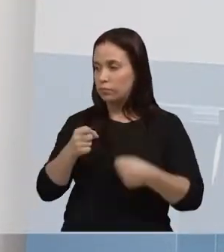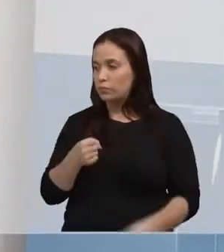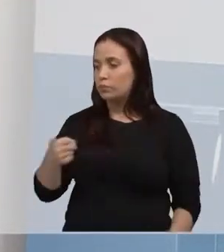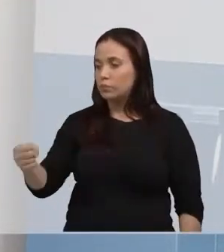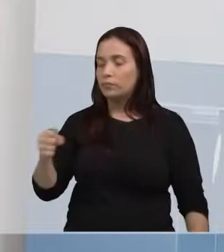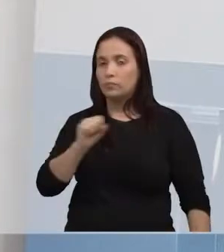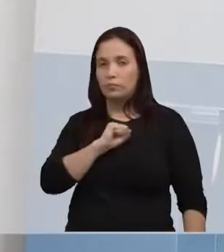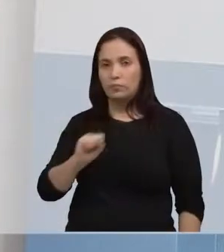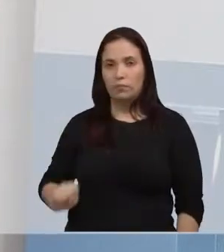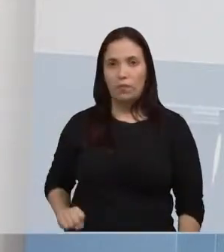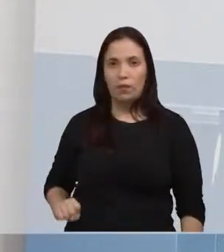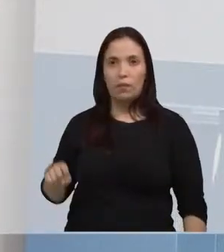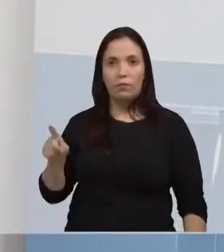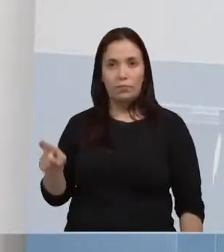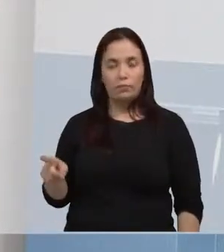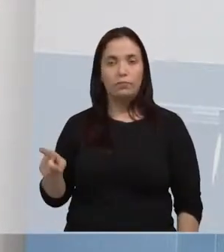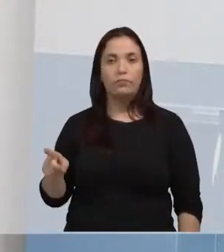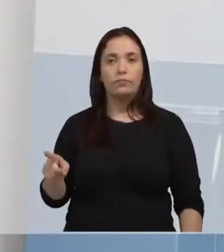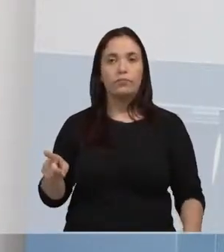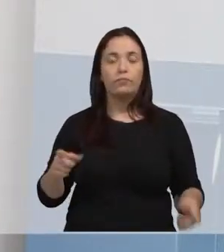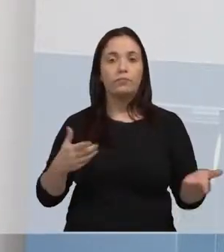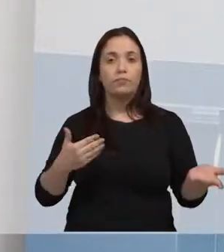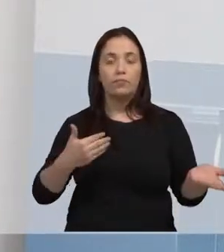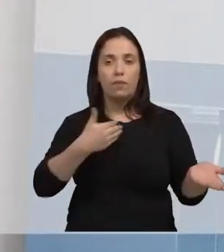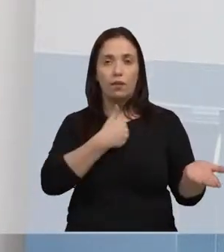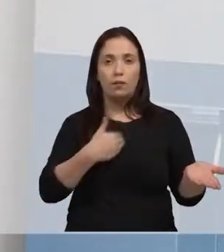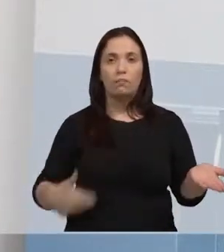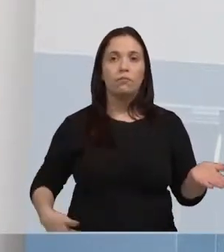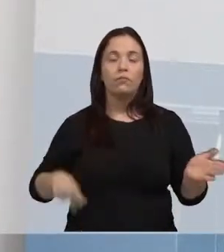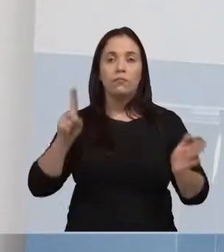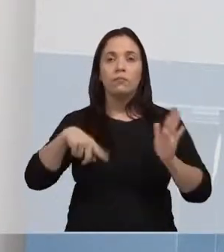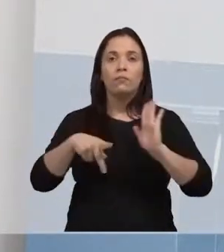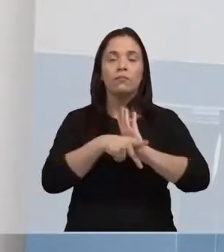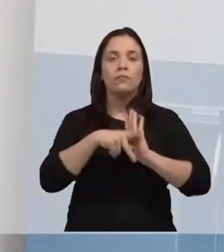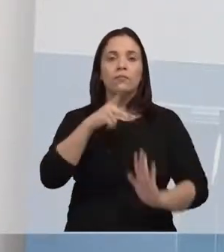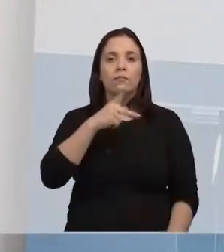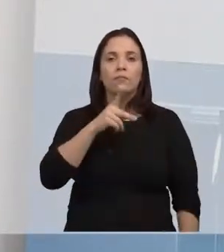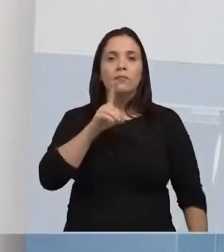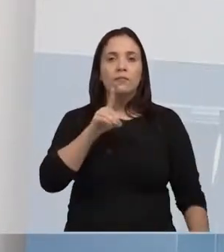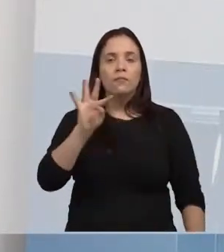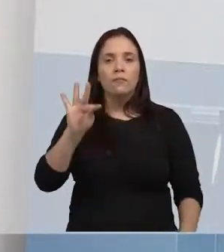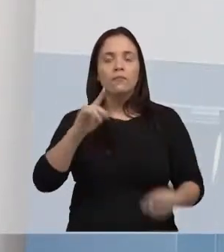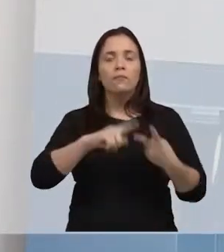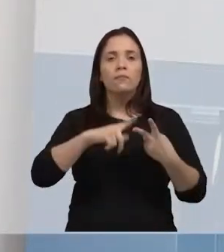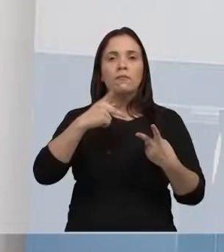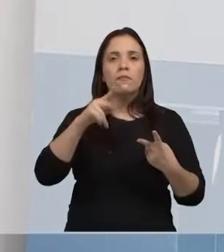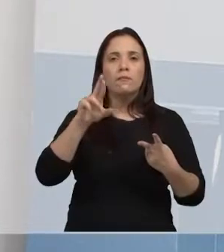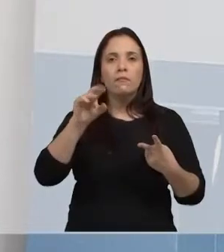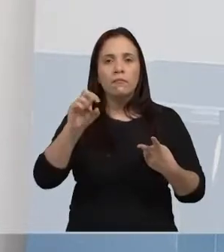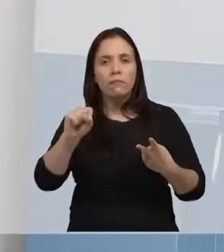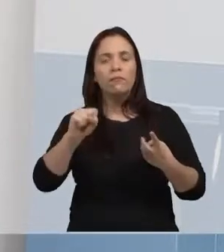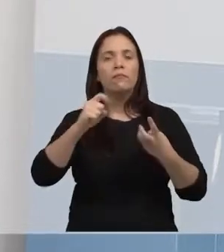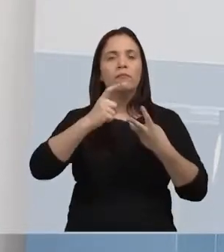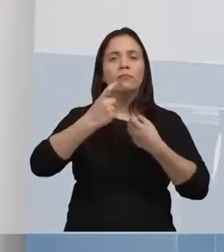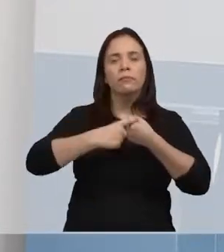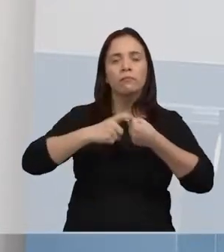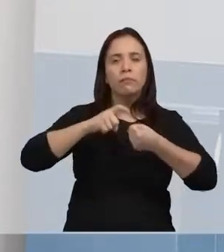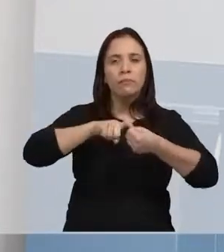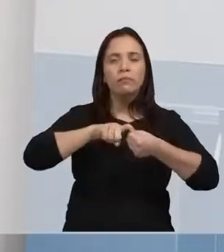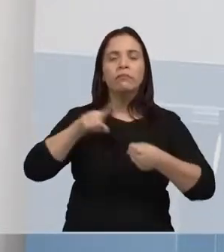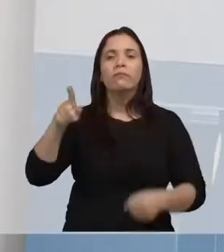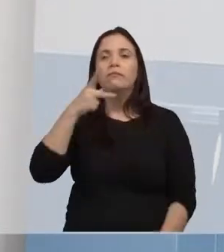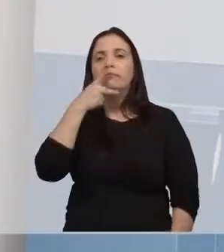de uma forma espetacular. O governo até então era do PDT, não era o PDT, mas era o POS, era o partido lá que estava lá. E o PT